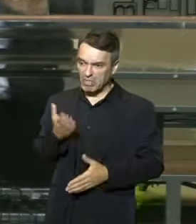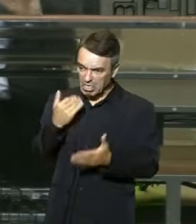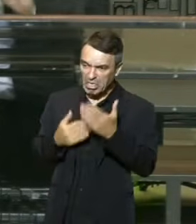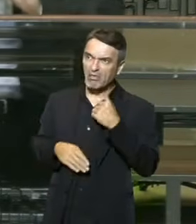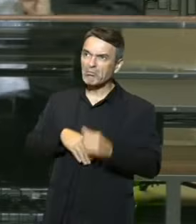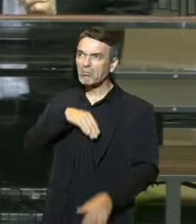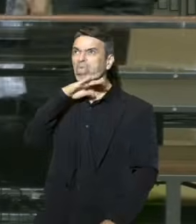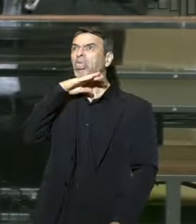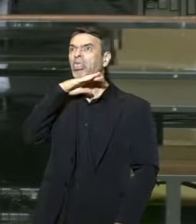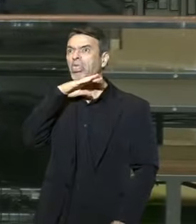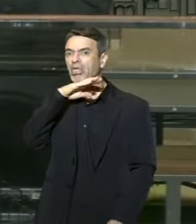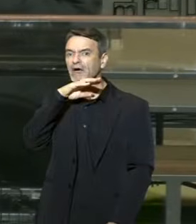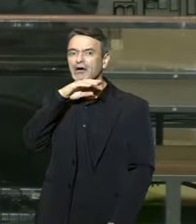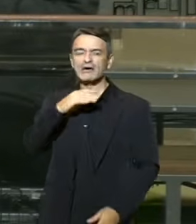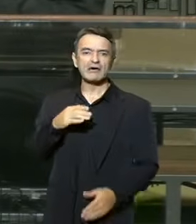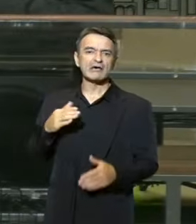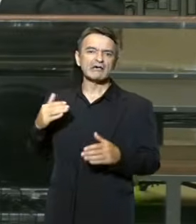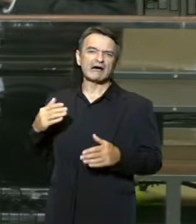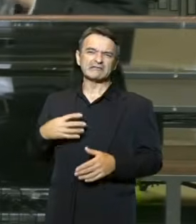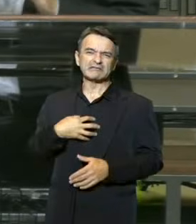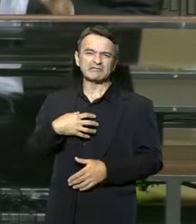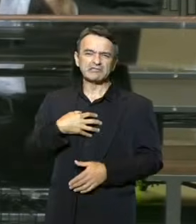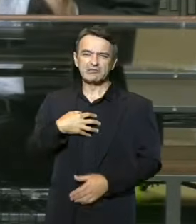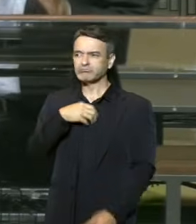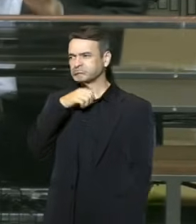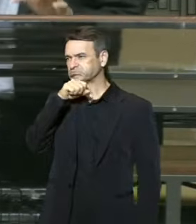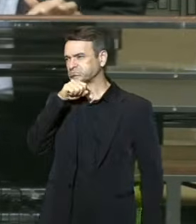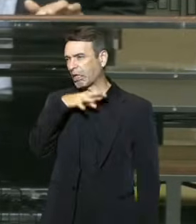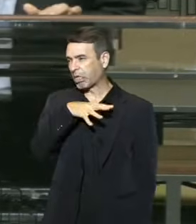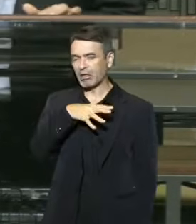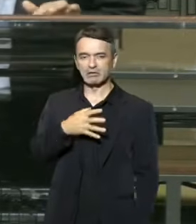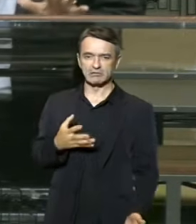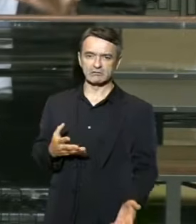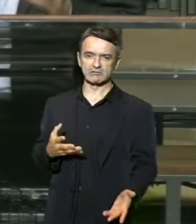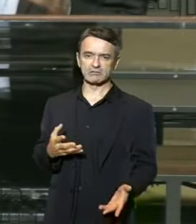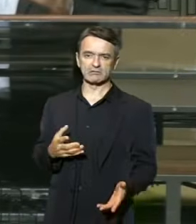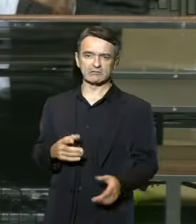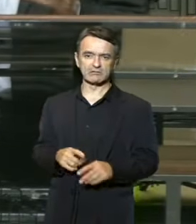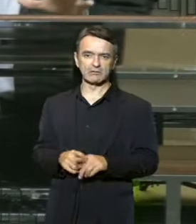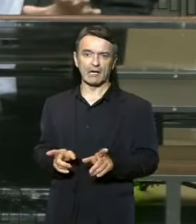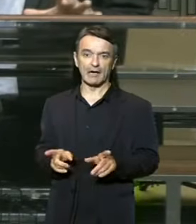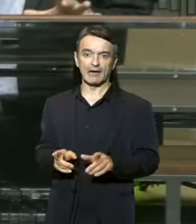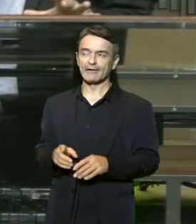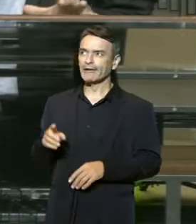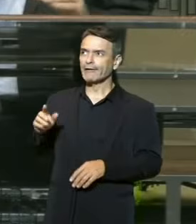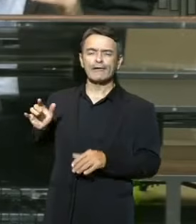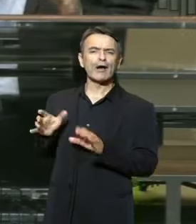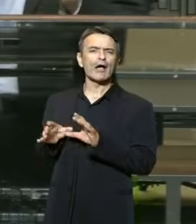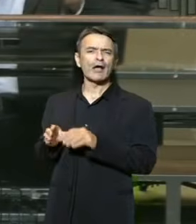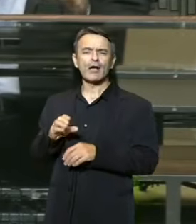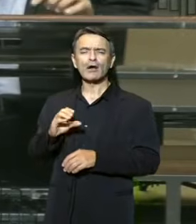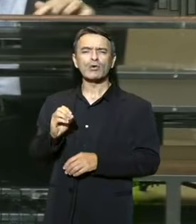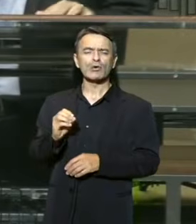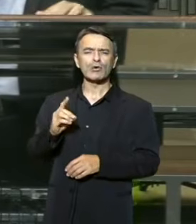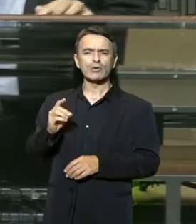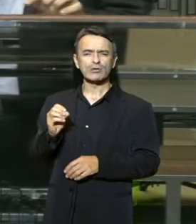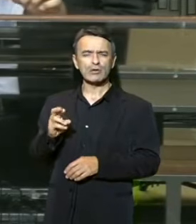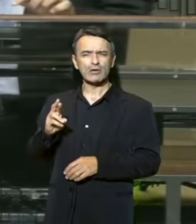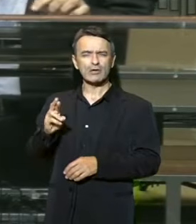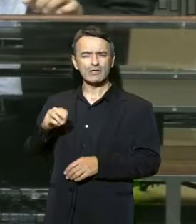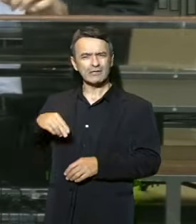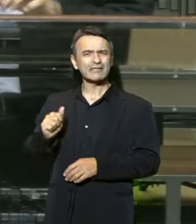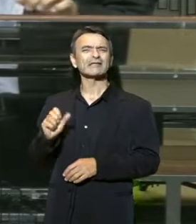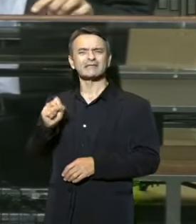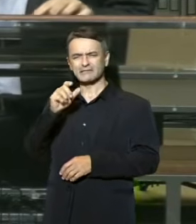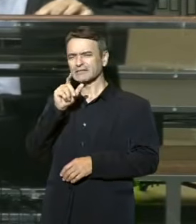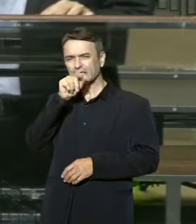de repente o Senhor mandou vir um vento que trouxe do mar bandos de codornas, e elas caíram no acampamento